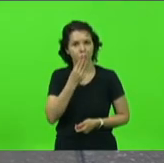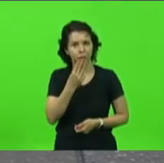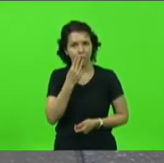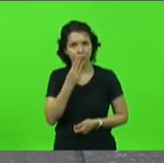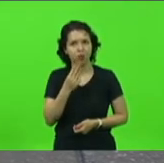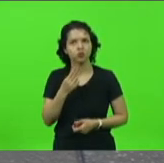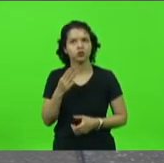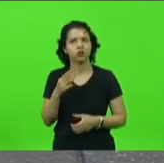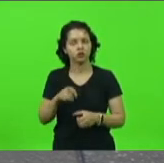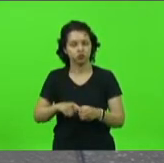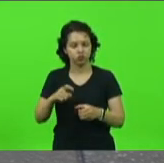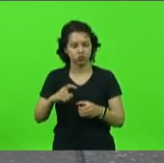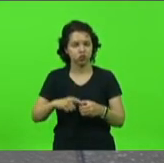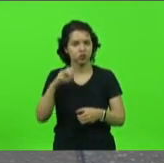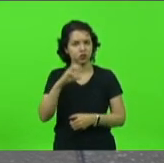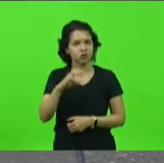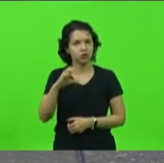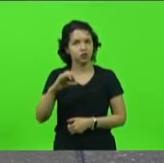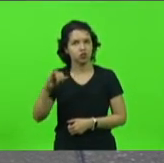CCJ